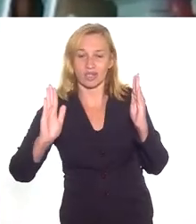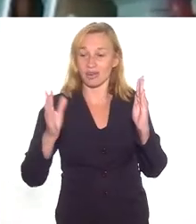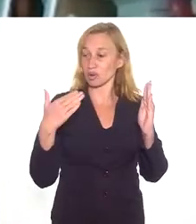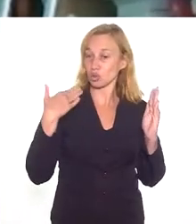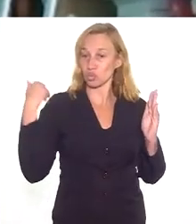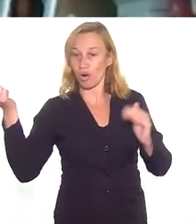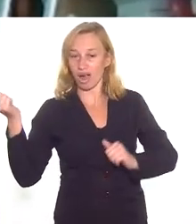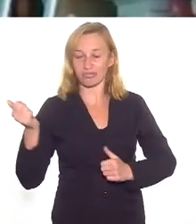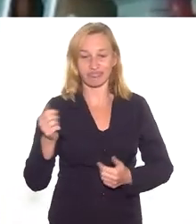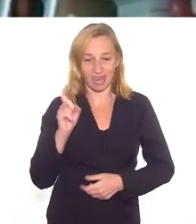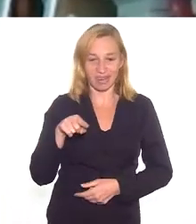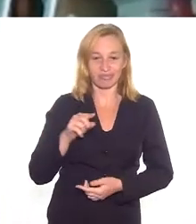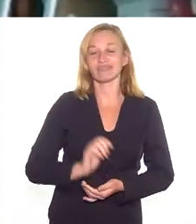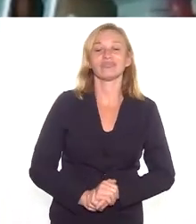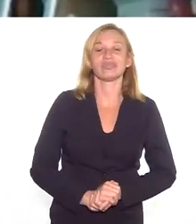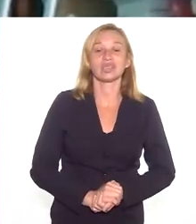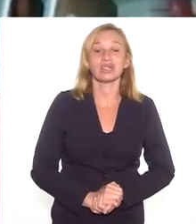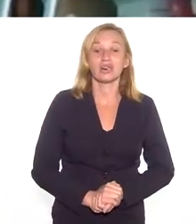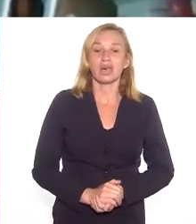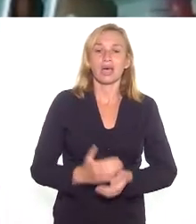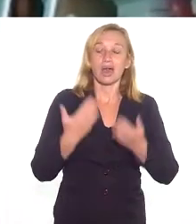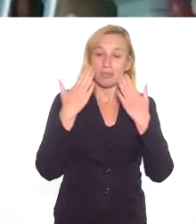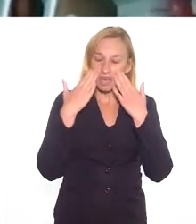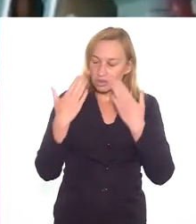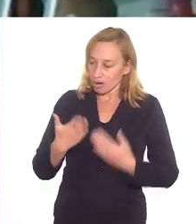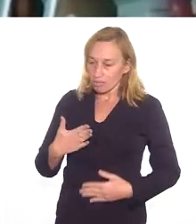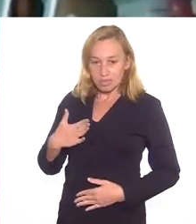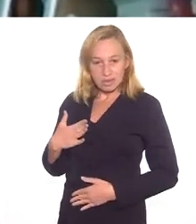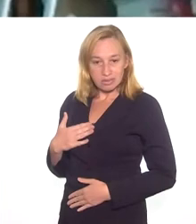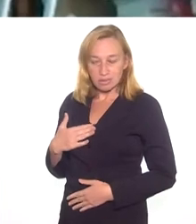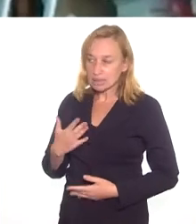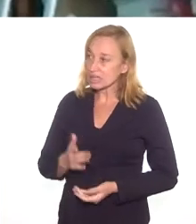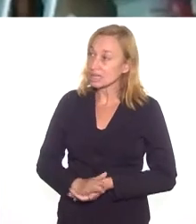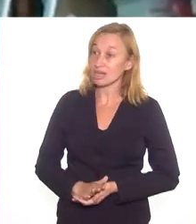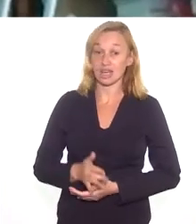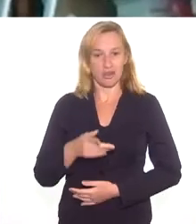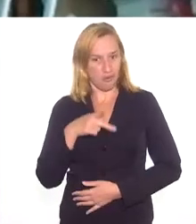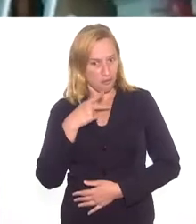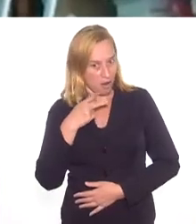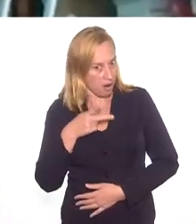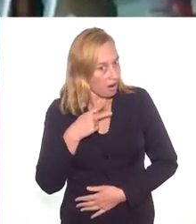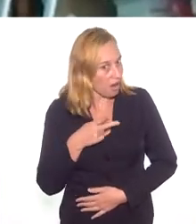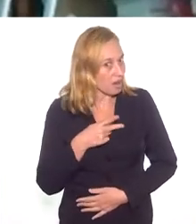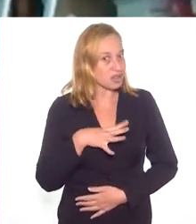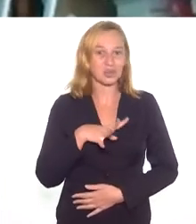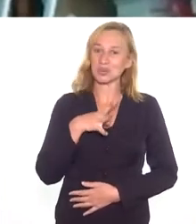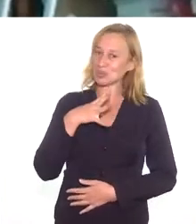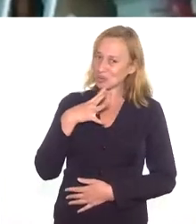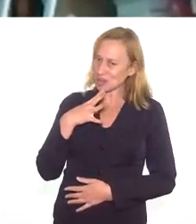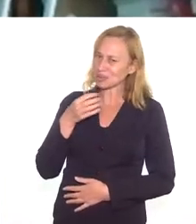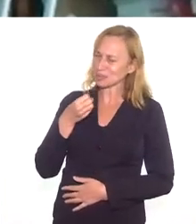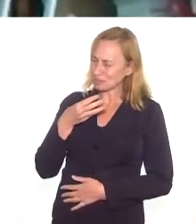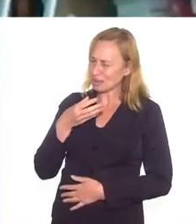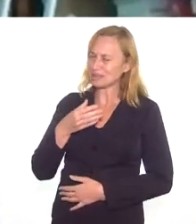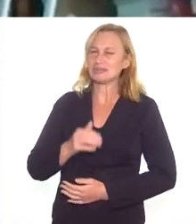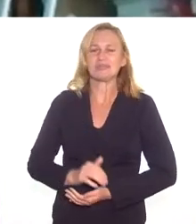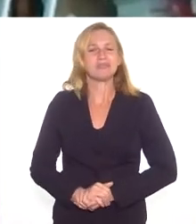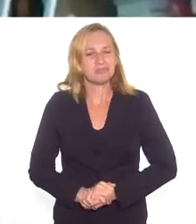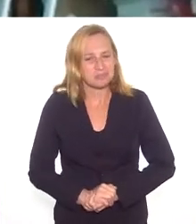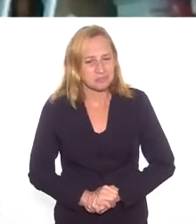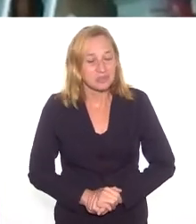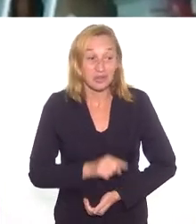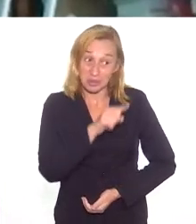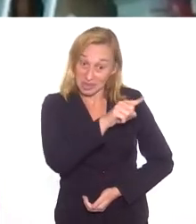biblioteca. A biblioteca do lado. Então, me apresentou e devo dizer,